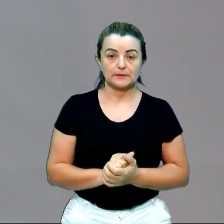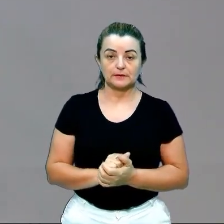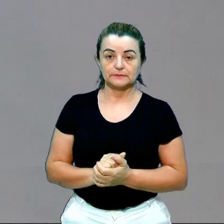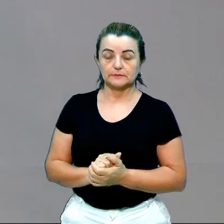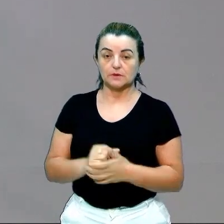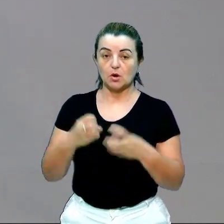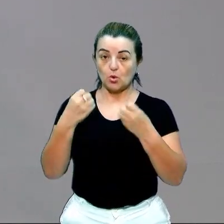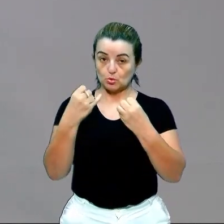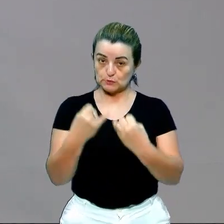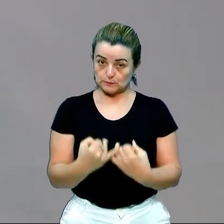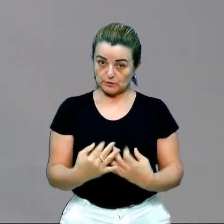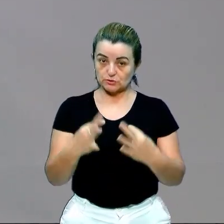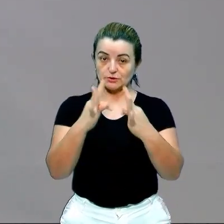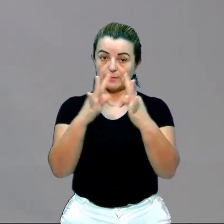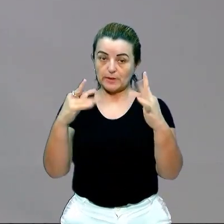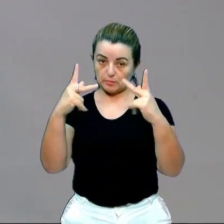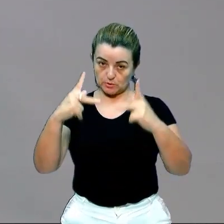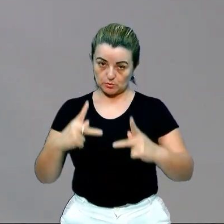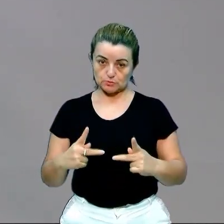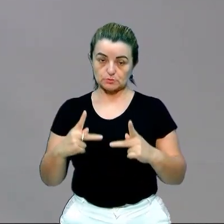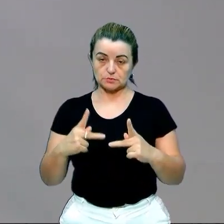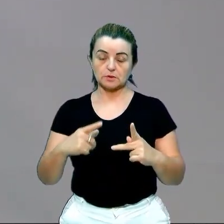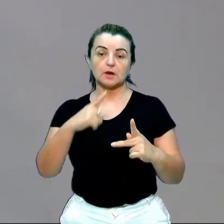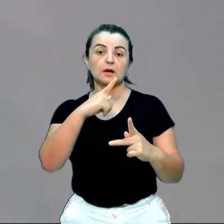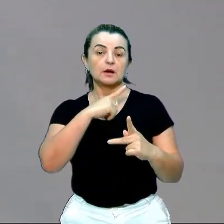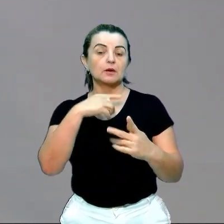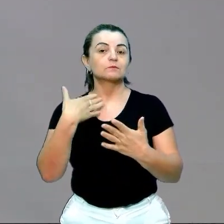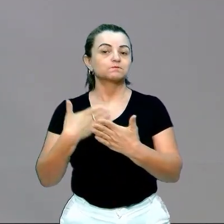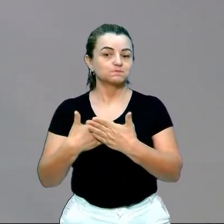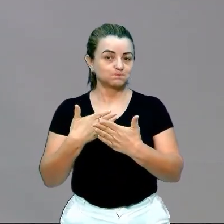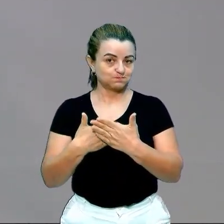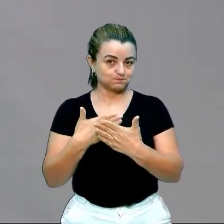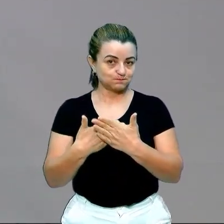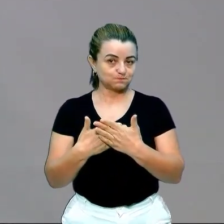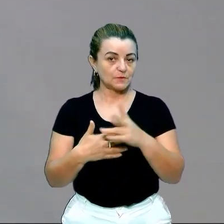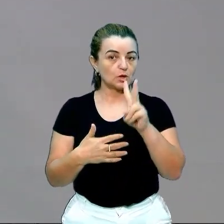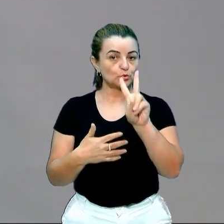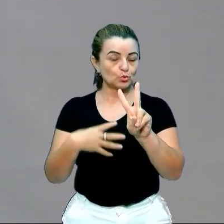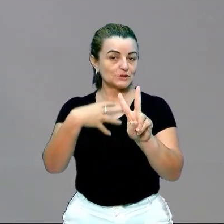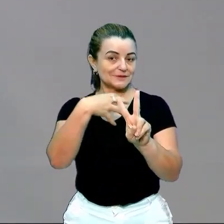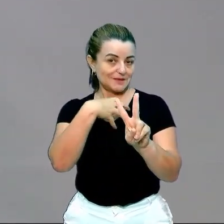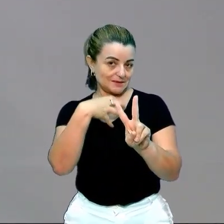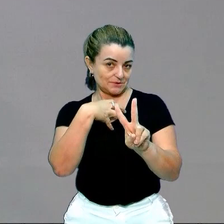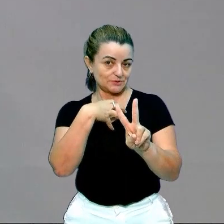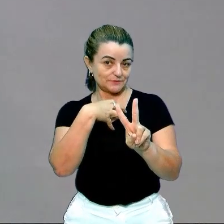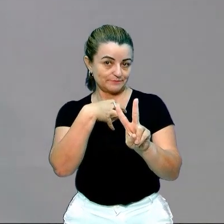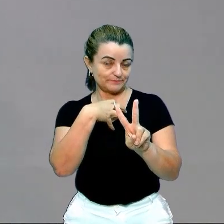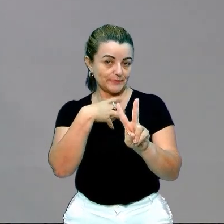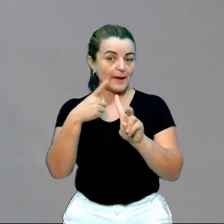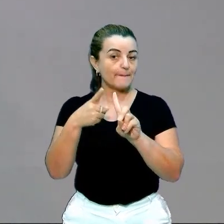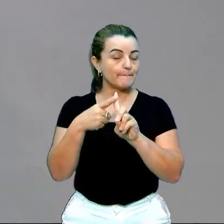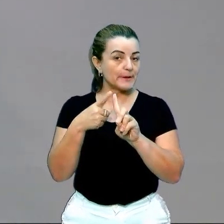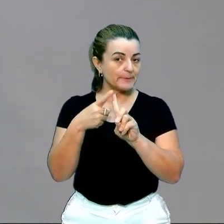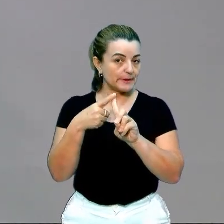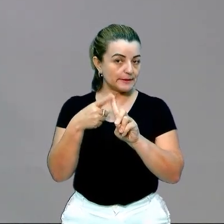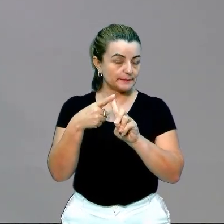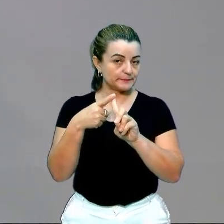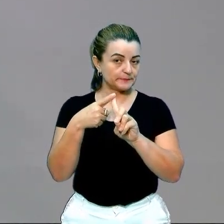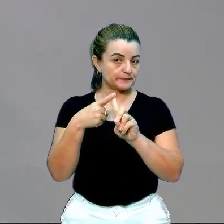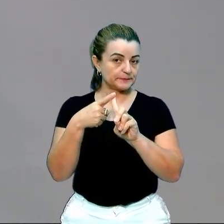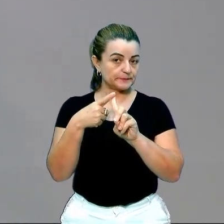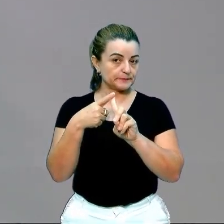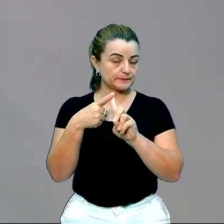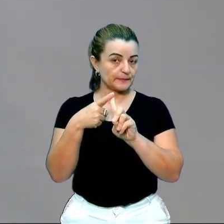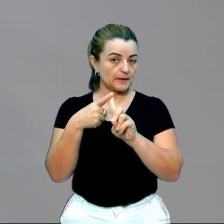Quando eu falo de tabela periódica, nós temos que estudar 2 características. A primeira é